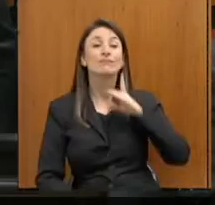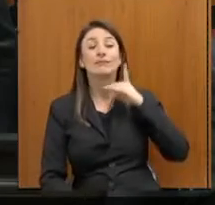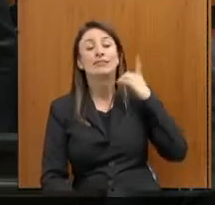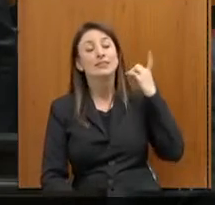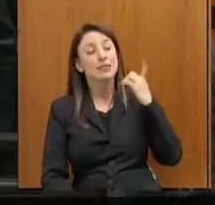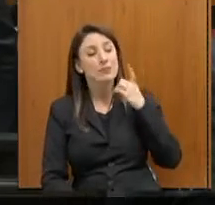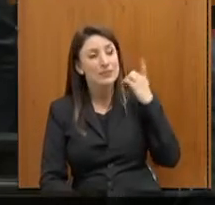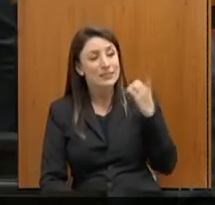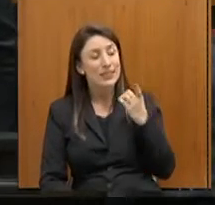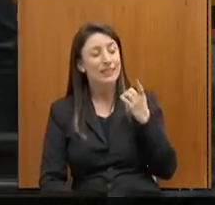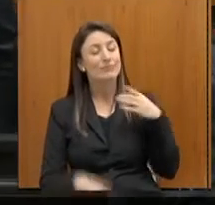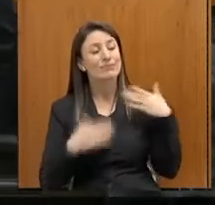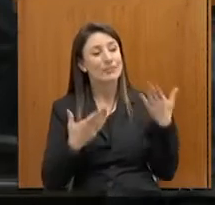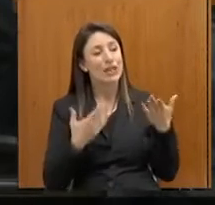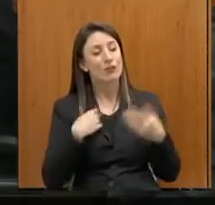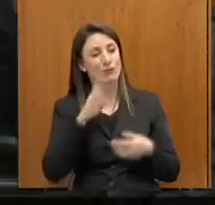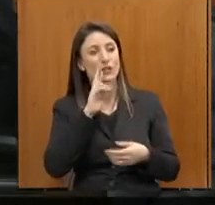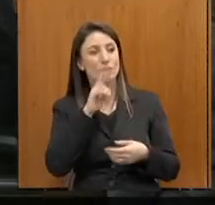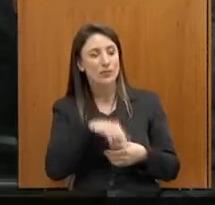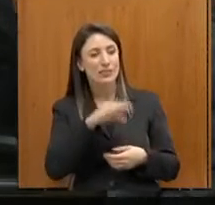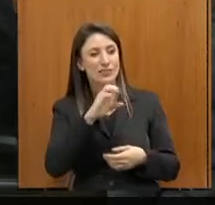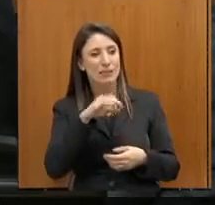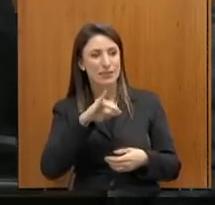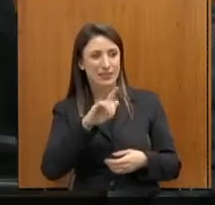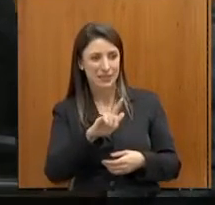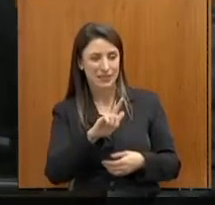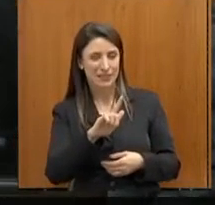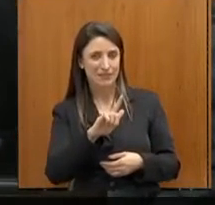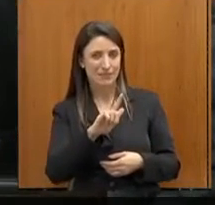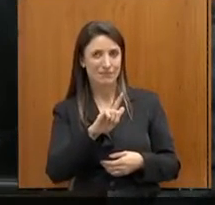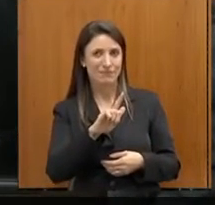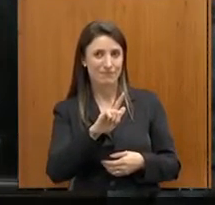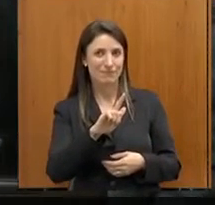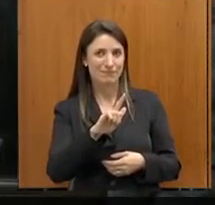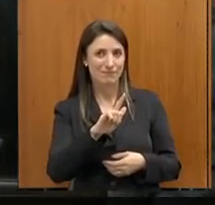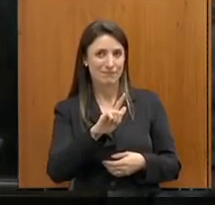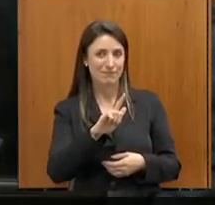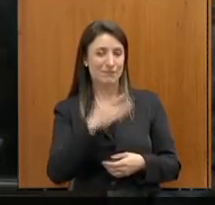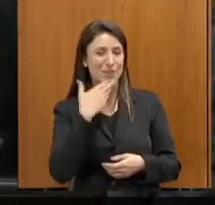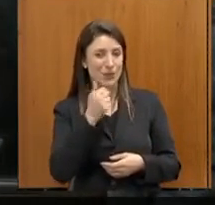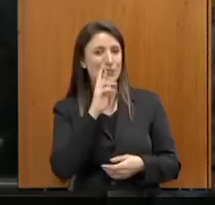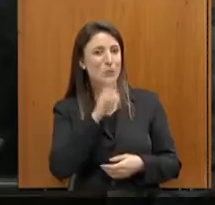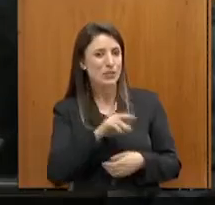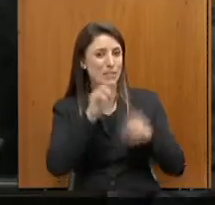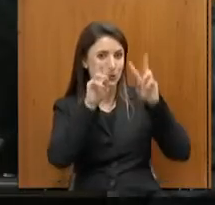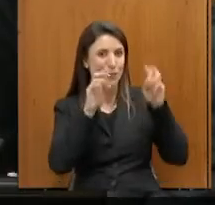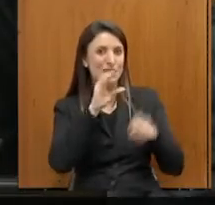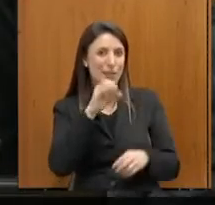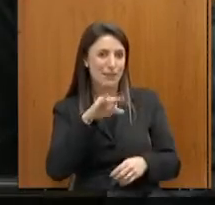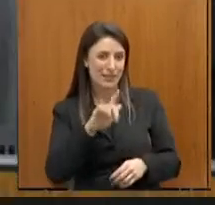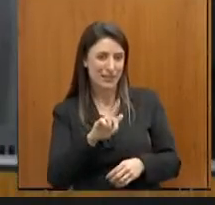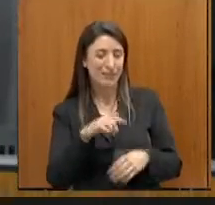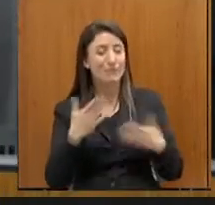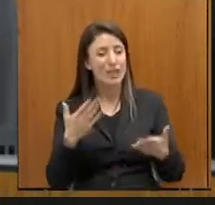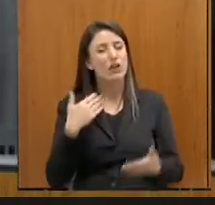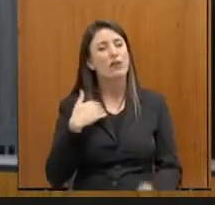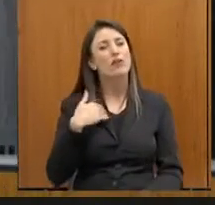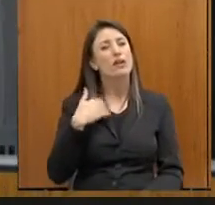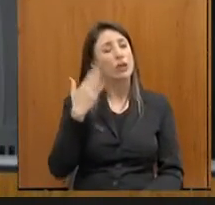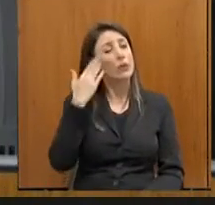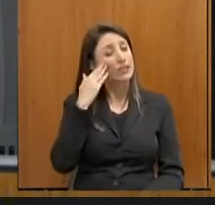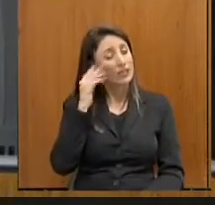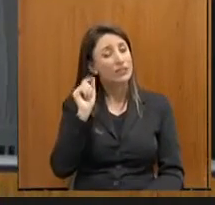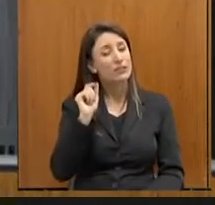prefiro responder aqui sobre a Cemig né e entendo que efetivamente que seja de meu